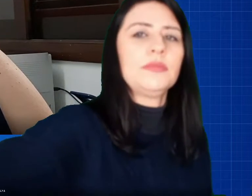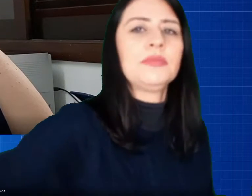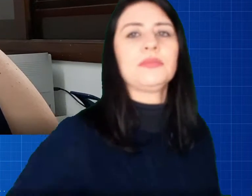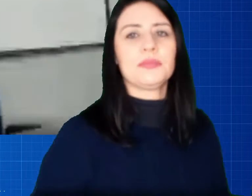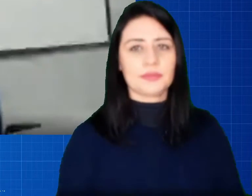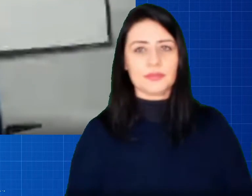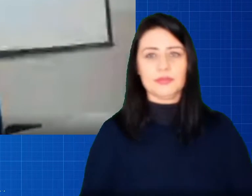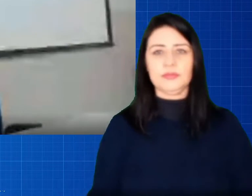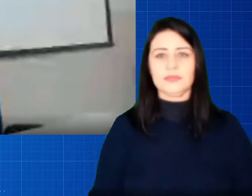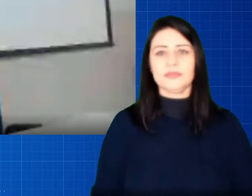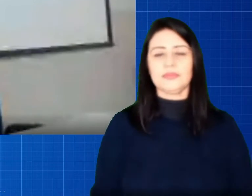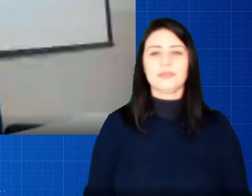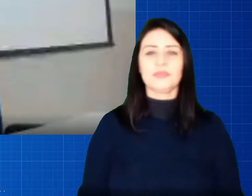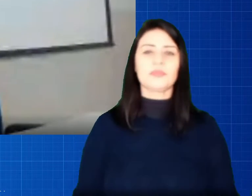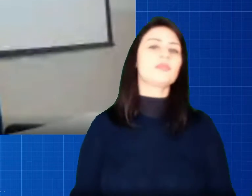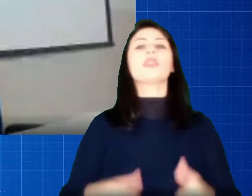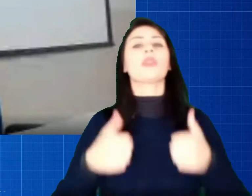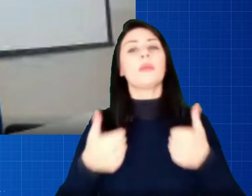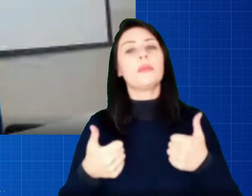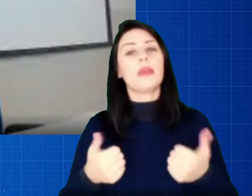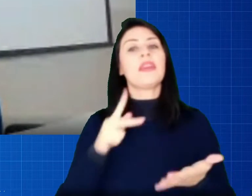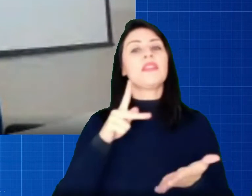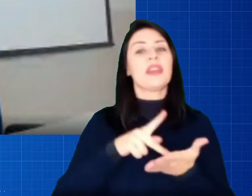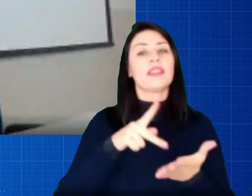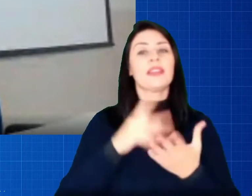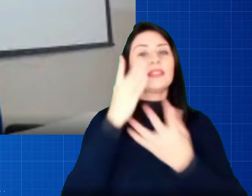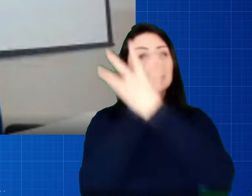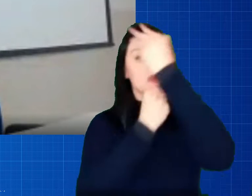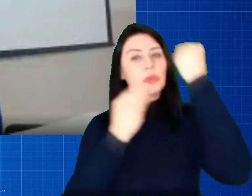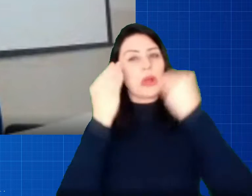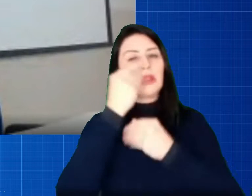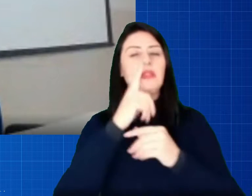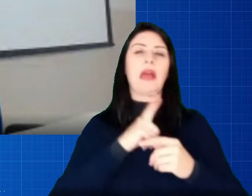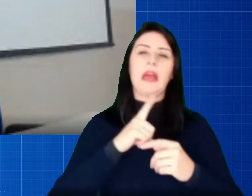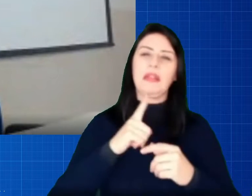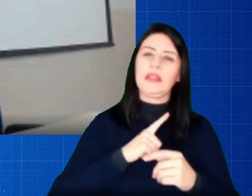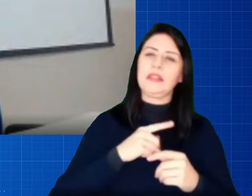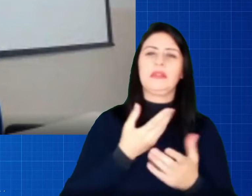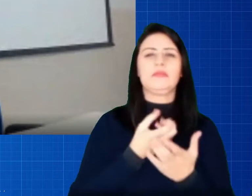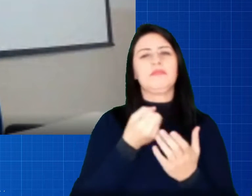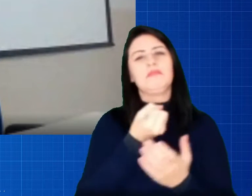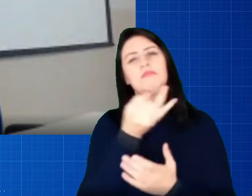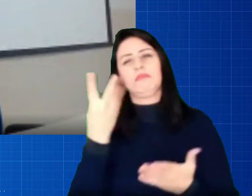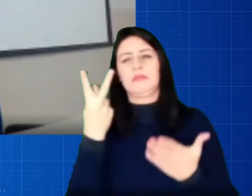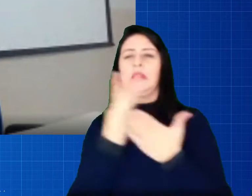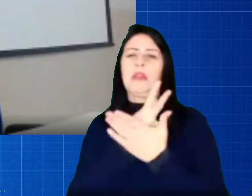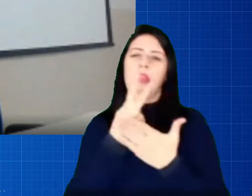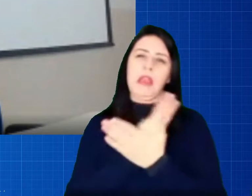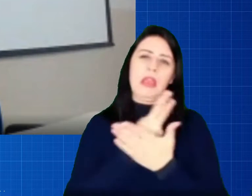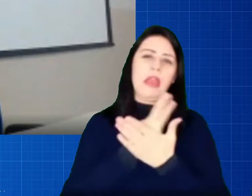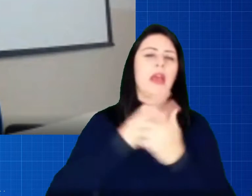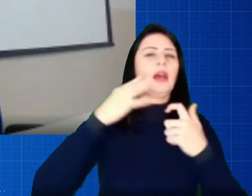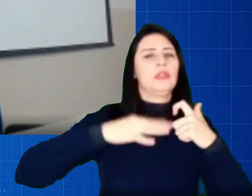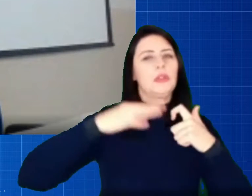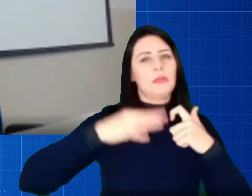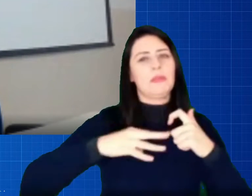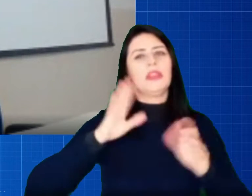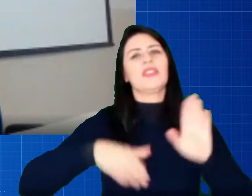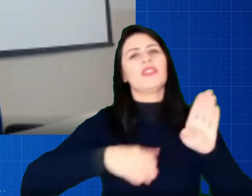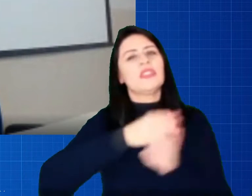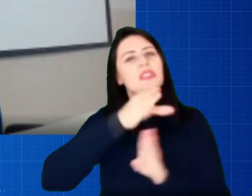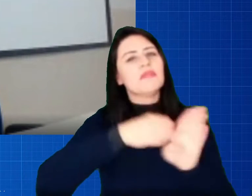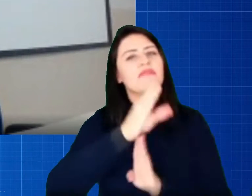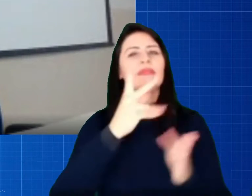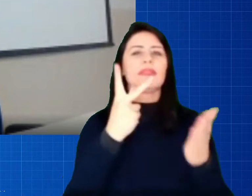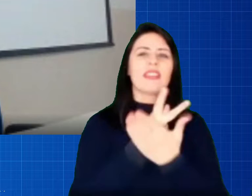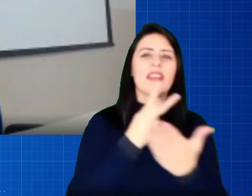Muito bem. Na verdade, a sexualidade é tratada com muito tabu, né? E às vezes essa orientação é feita